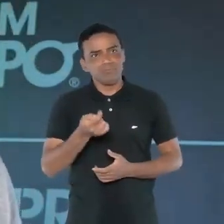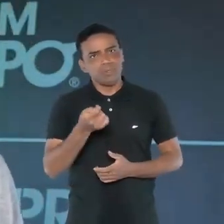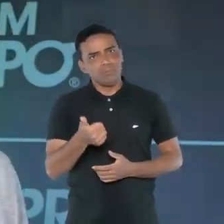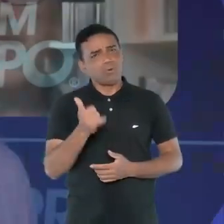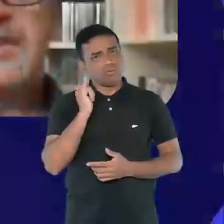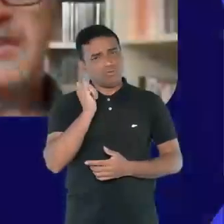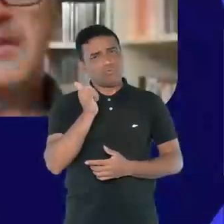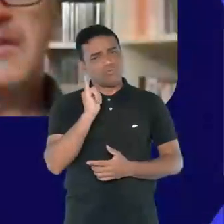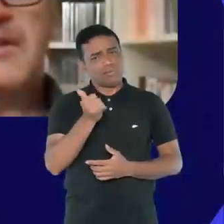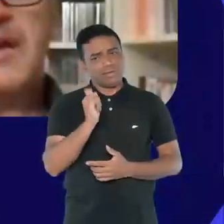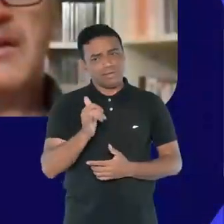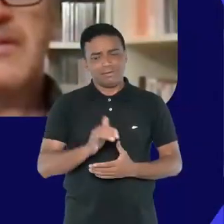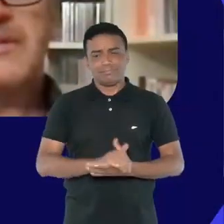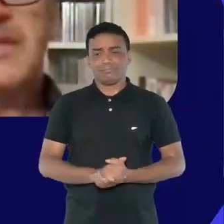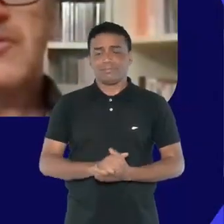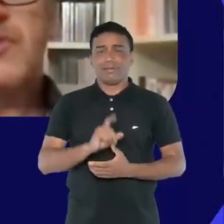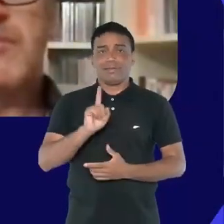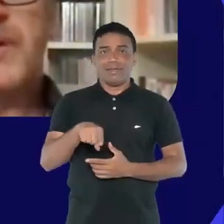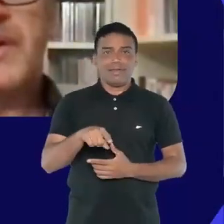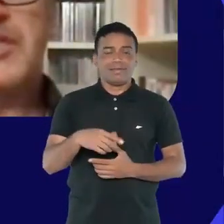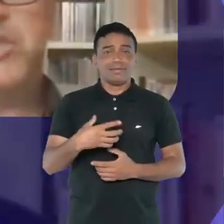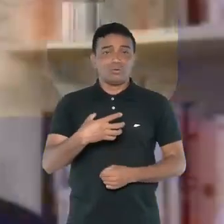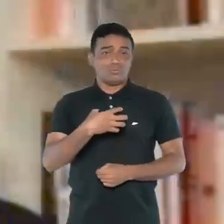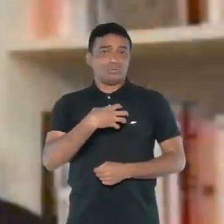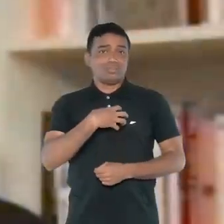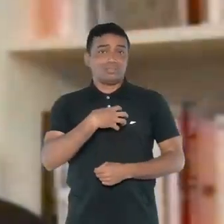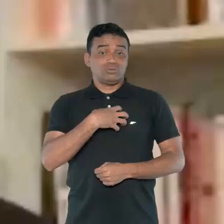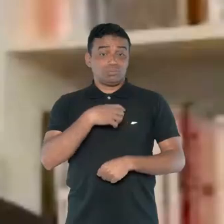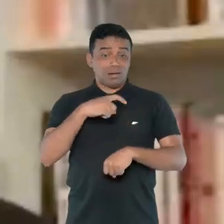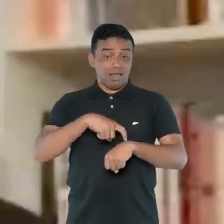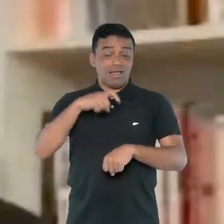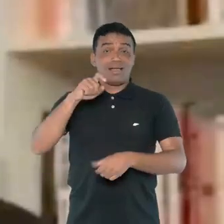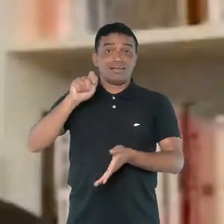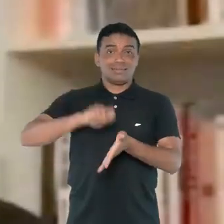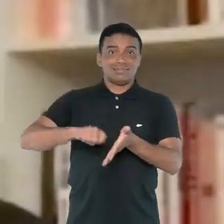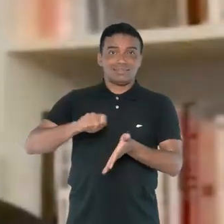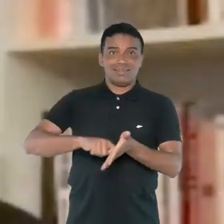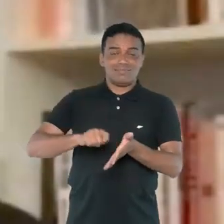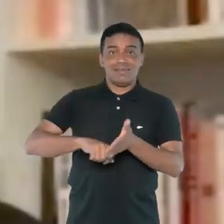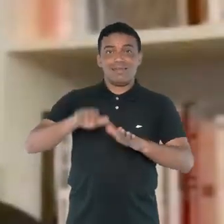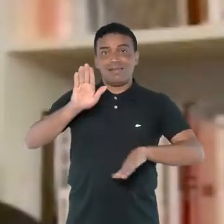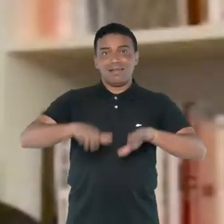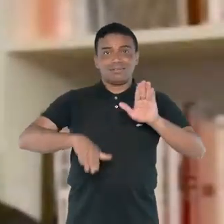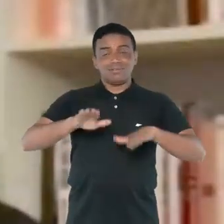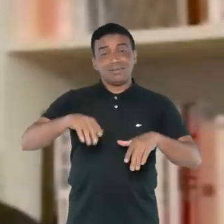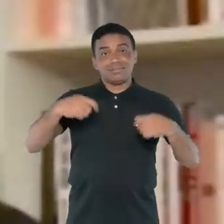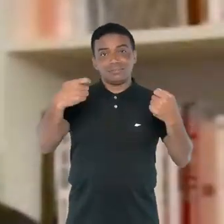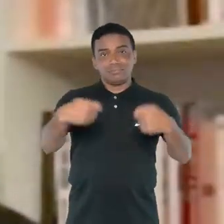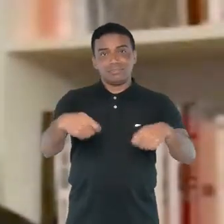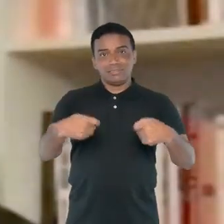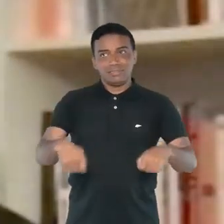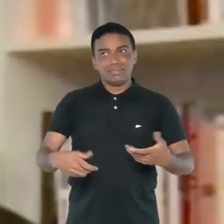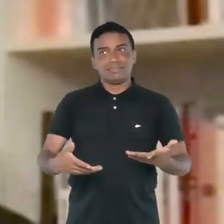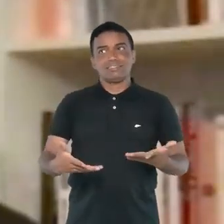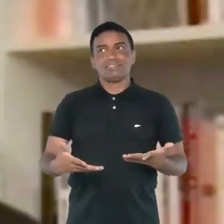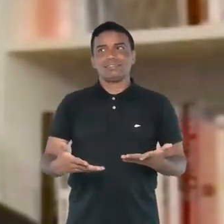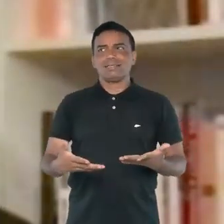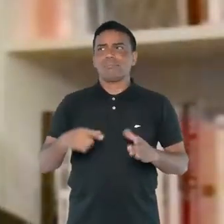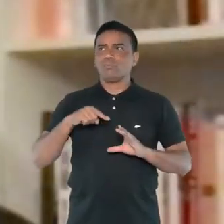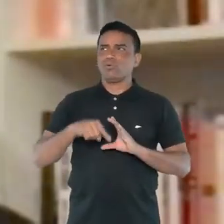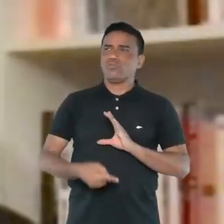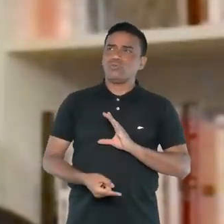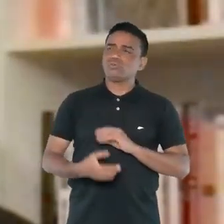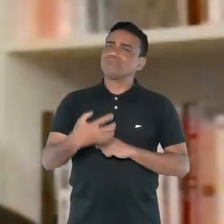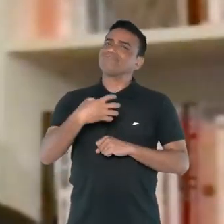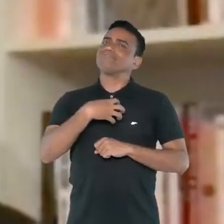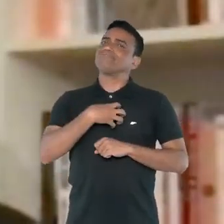eu dizia que sinto que para escrever muitas vezes é necessário procurar as razões